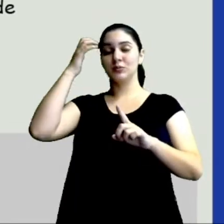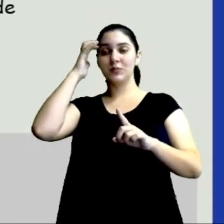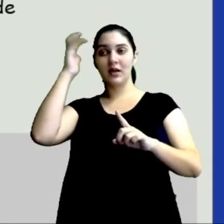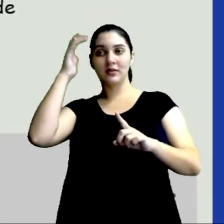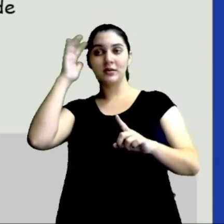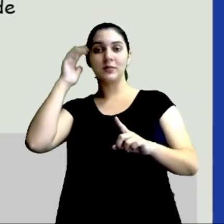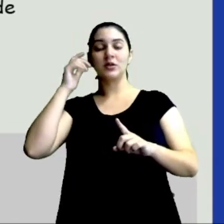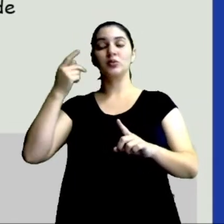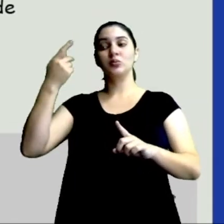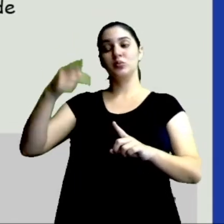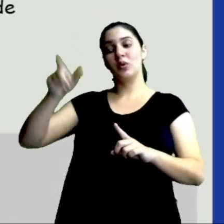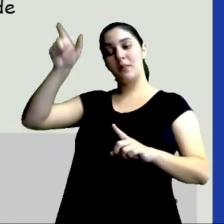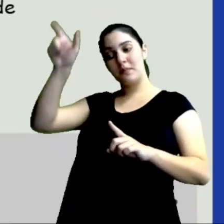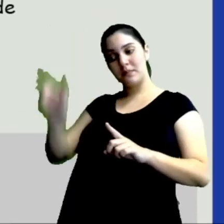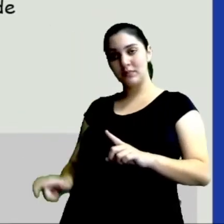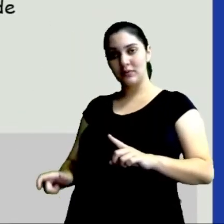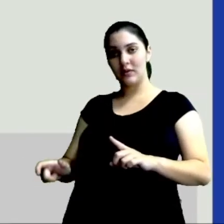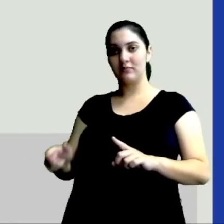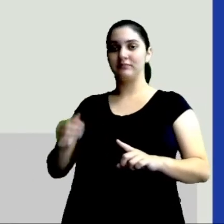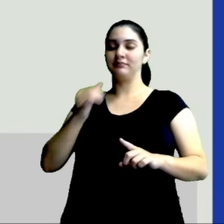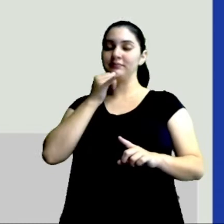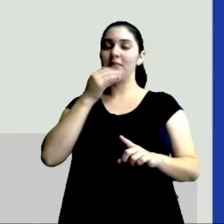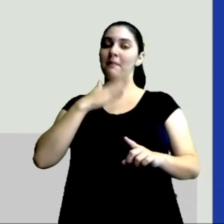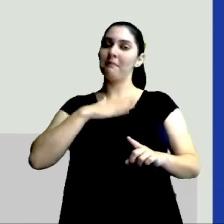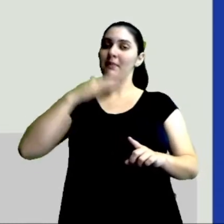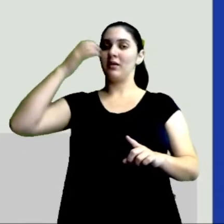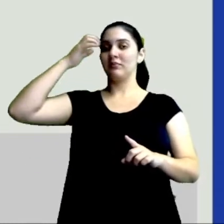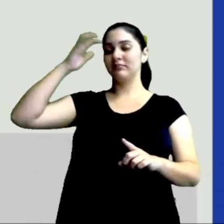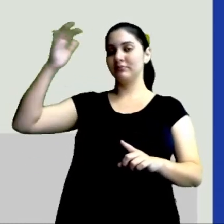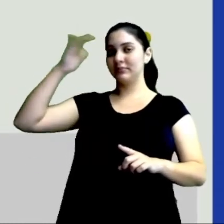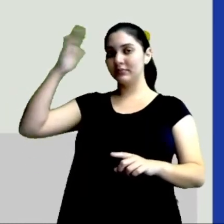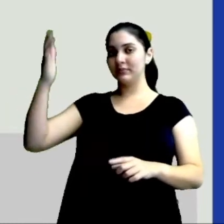caso, os meus pensamentos.